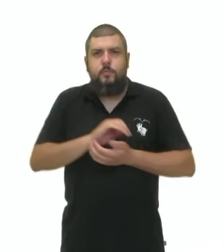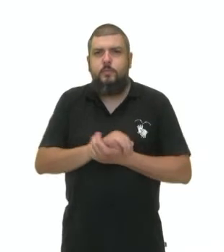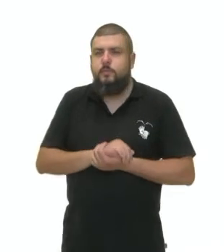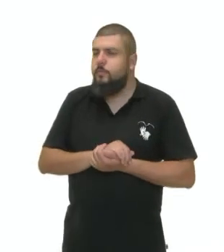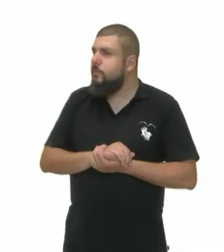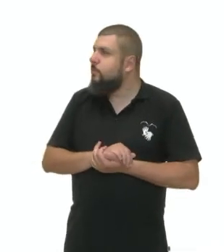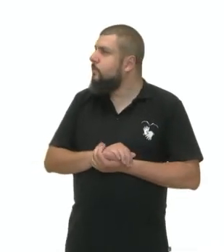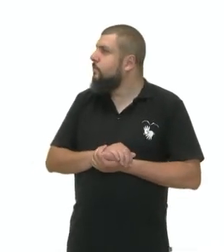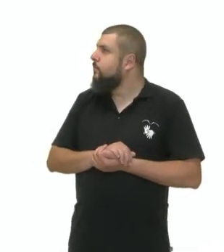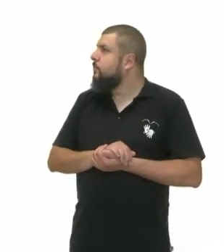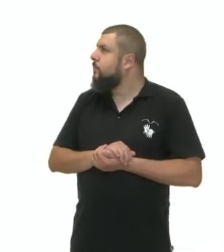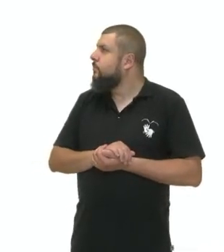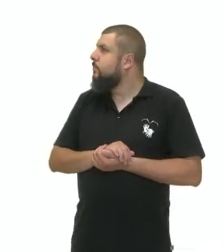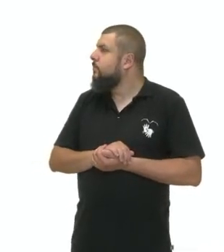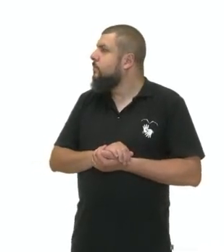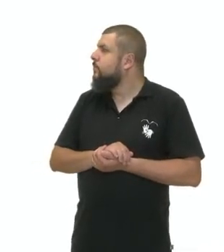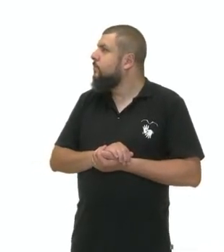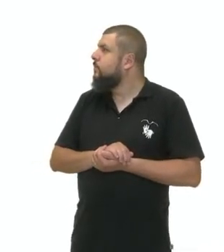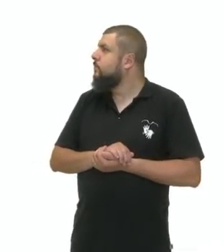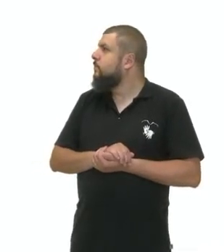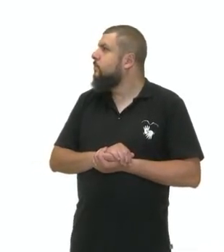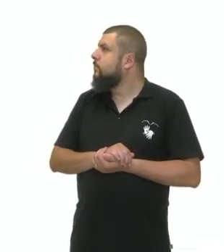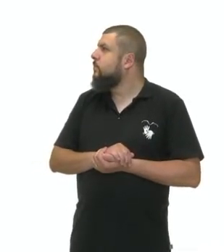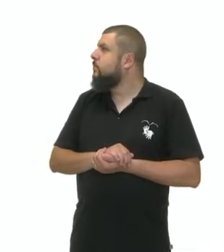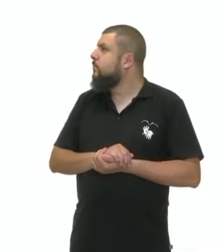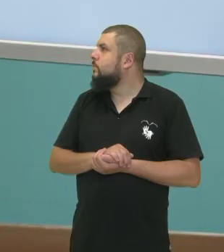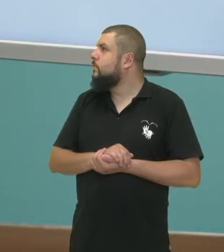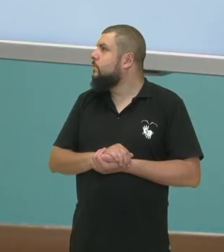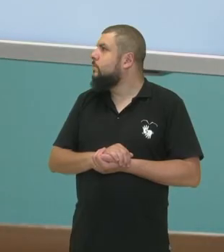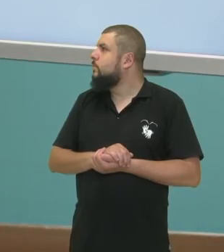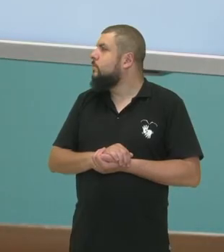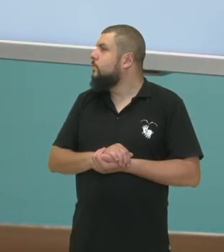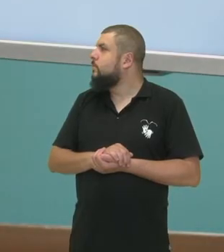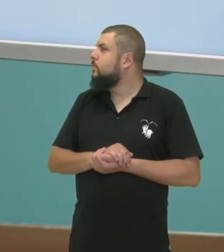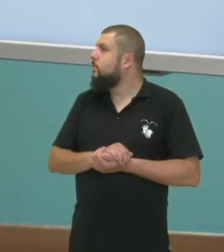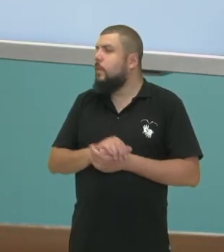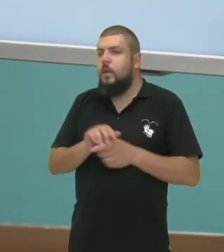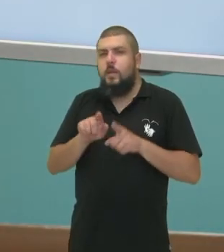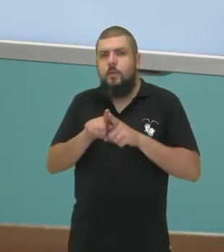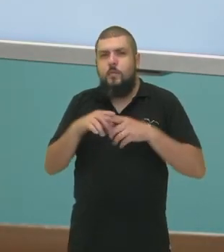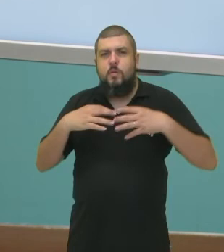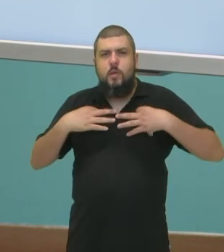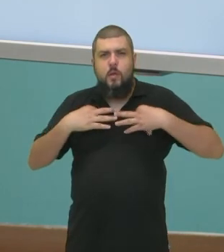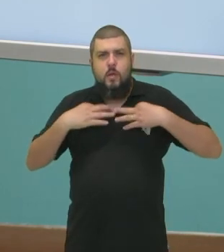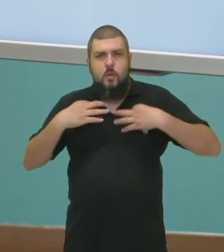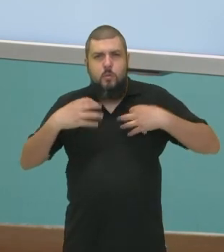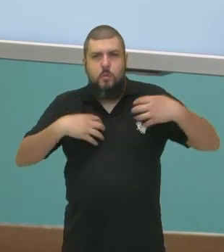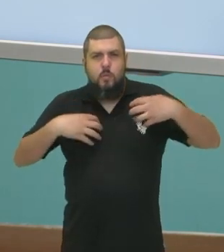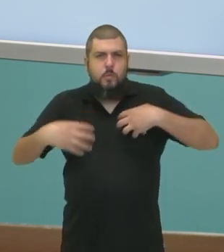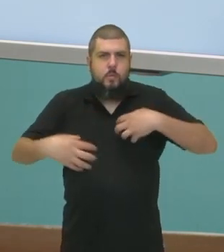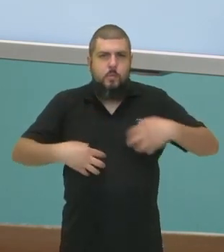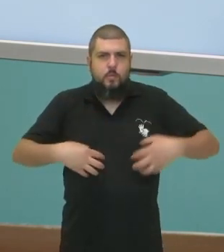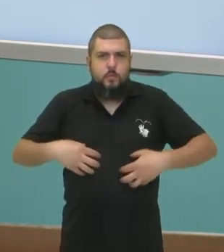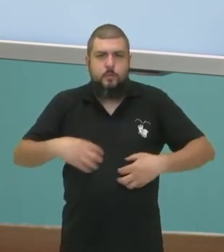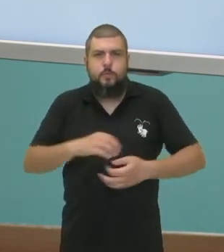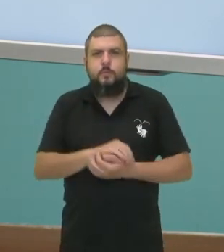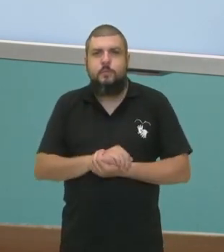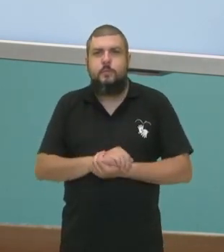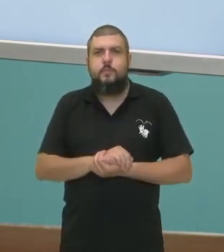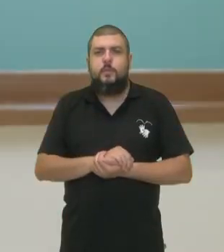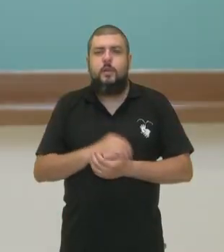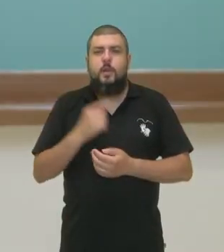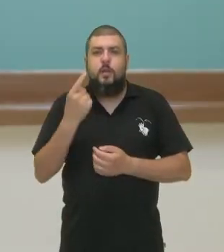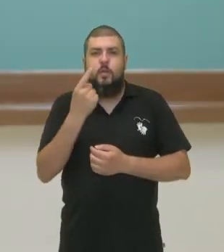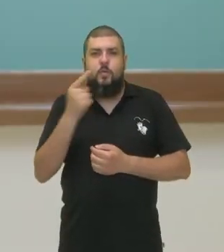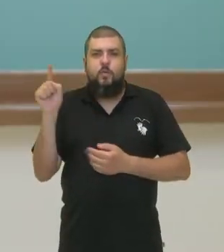estampados predomina. E também as roupas estampadas aqui predominando. Tranquilo? Vamos então para a nossa